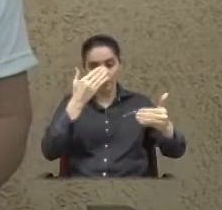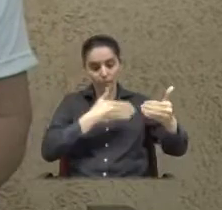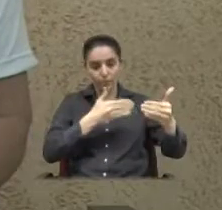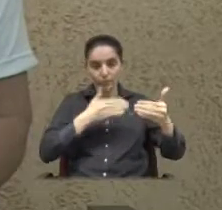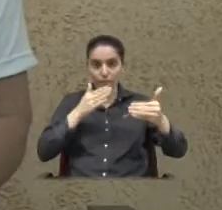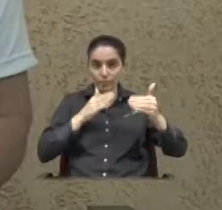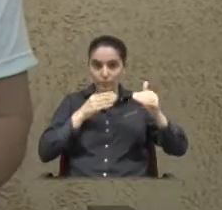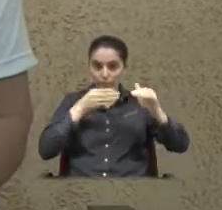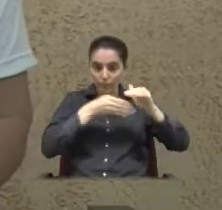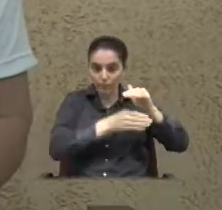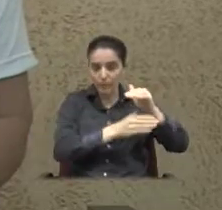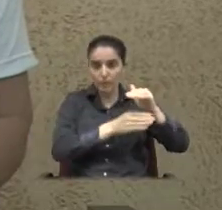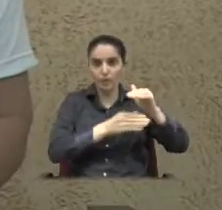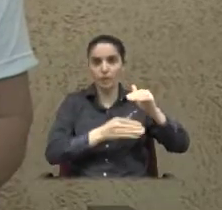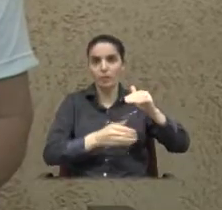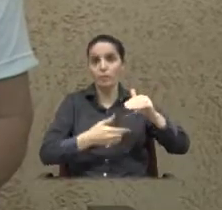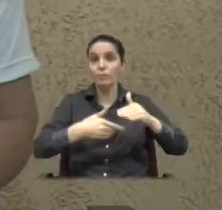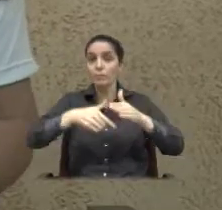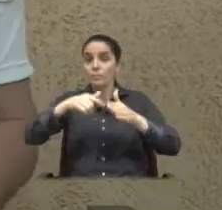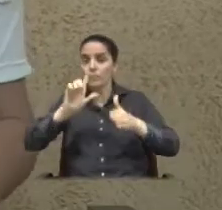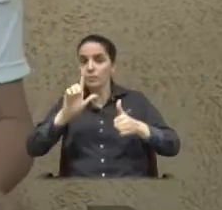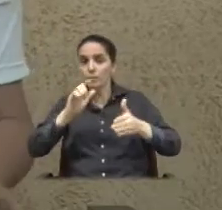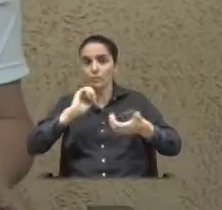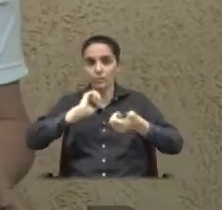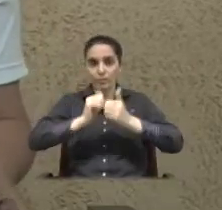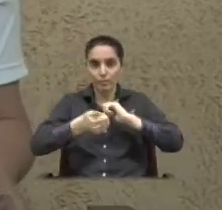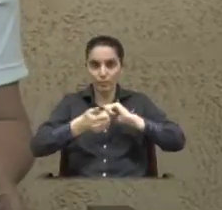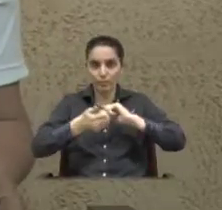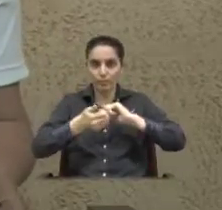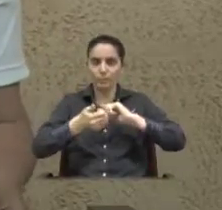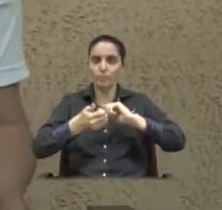da partida da Inter contra o